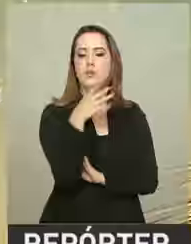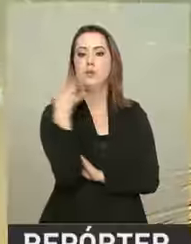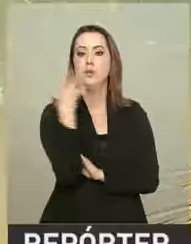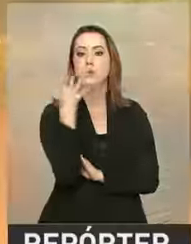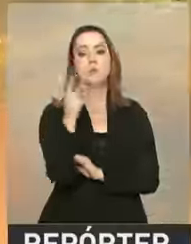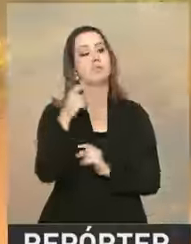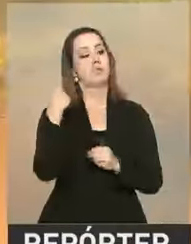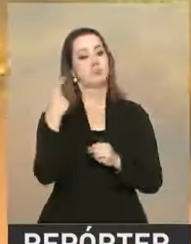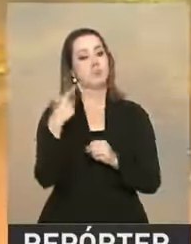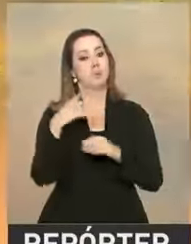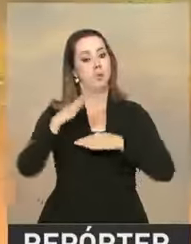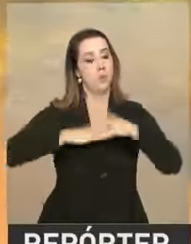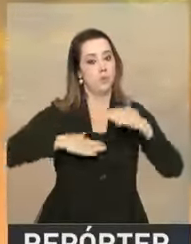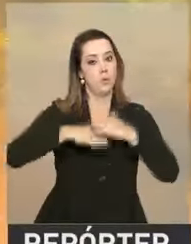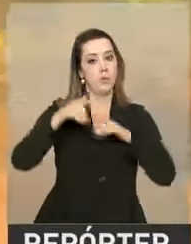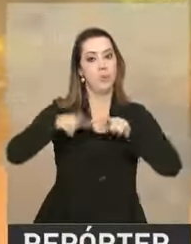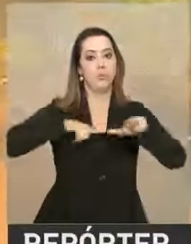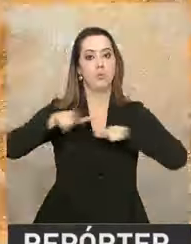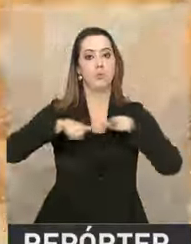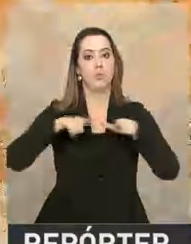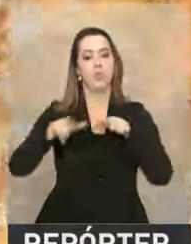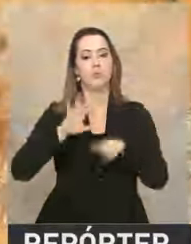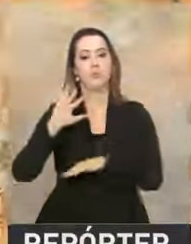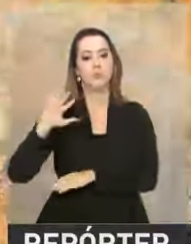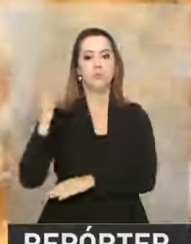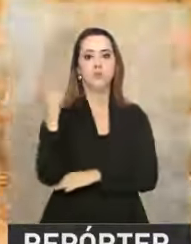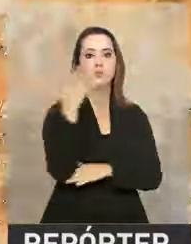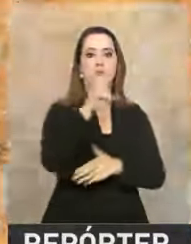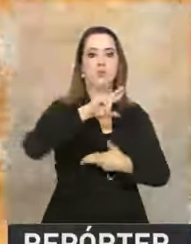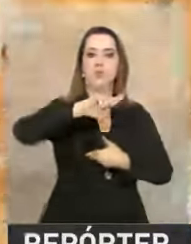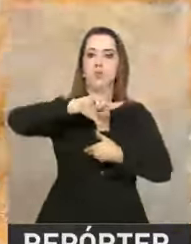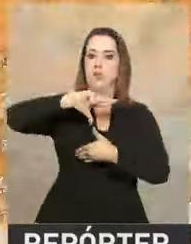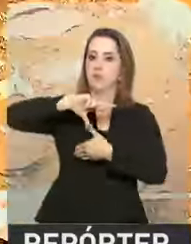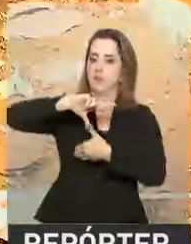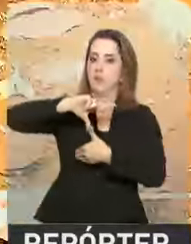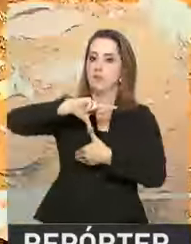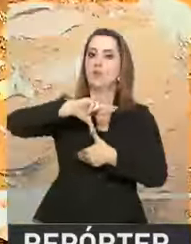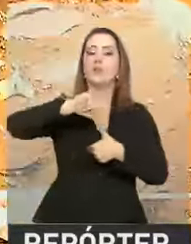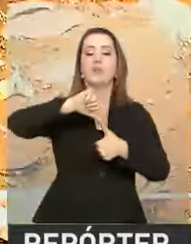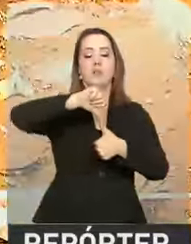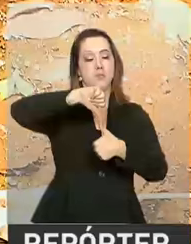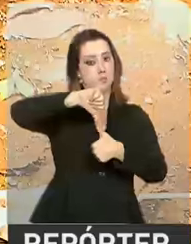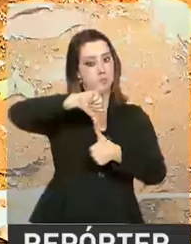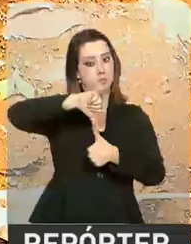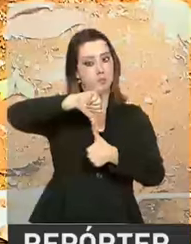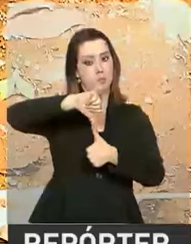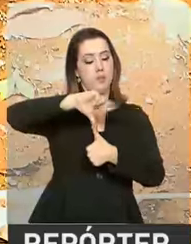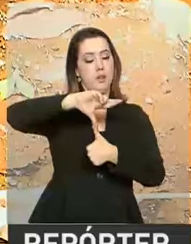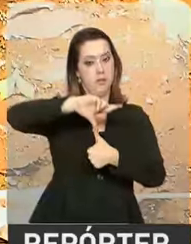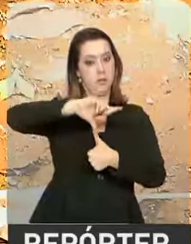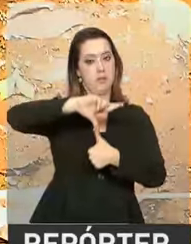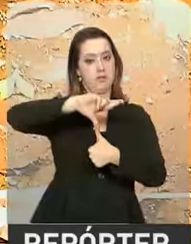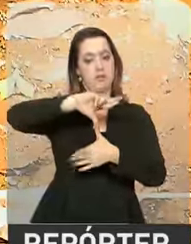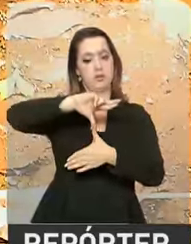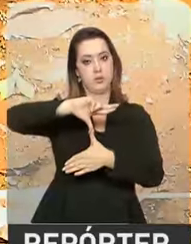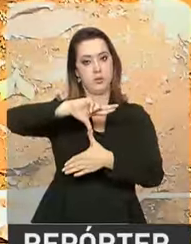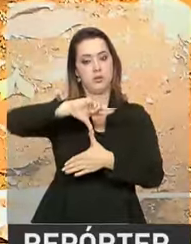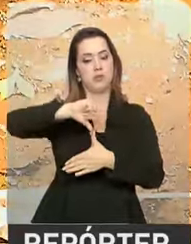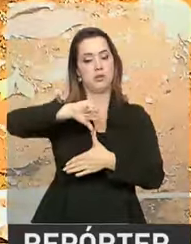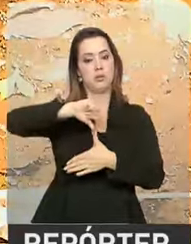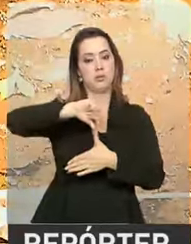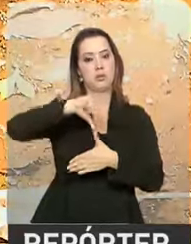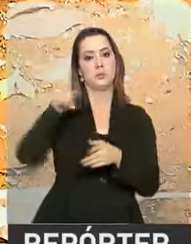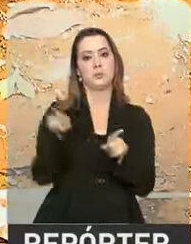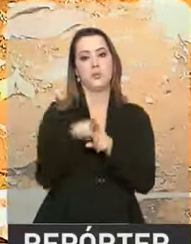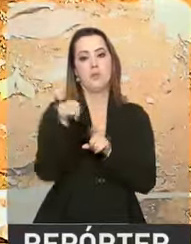4 práticas de referência em meio ambiente na América Latina e Caribe, durante um fórum empresarial realizado na